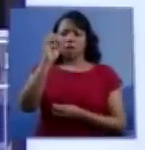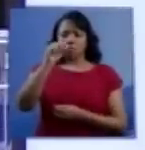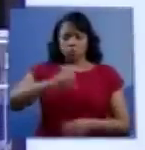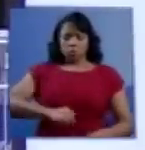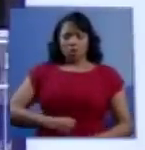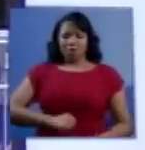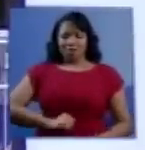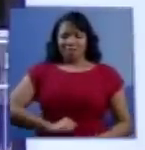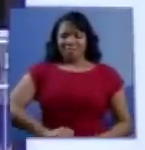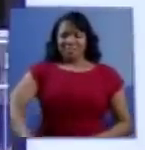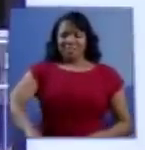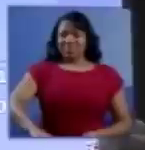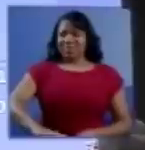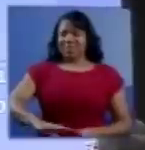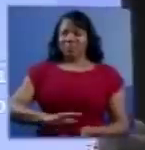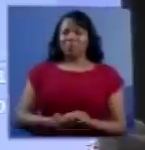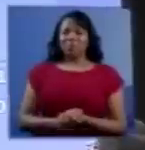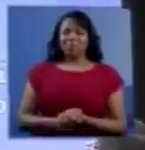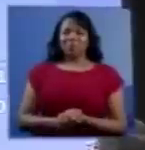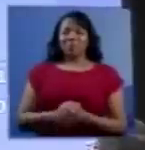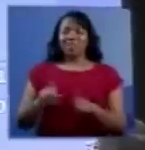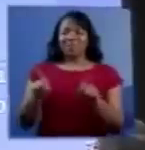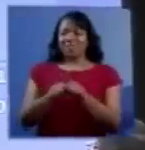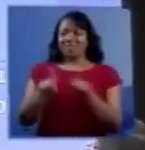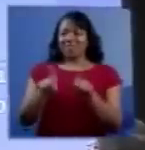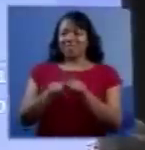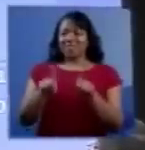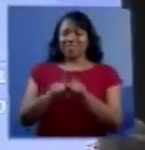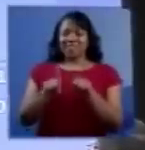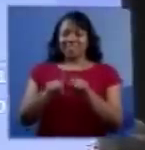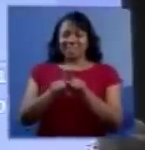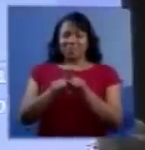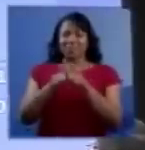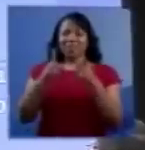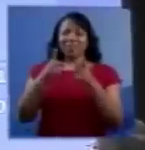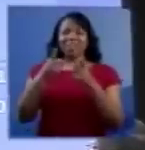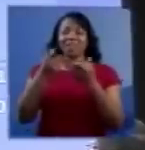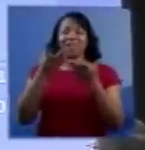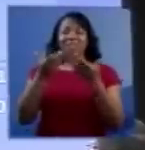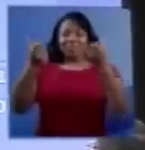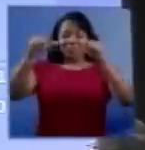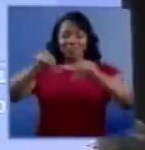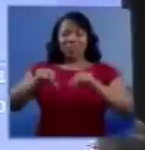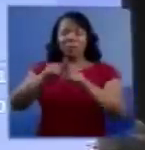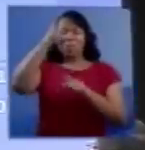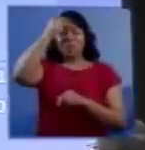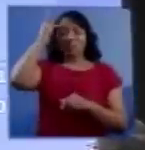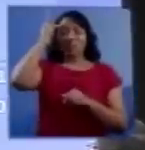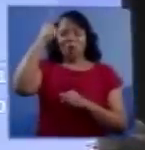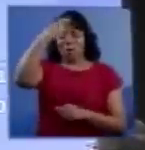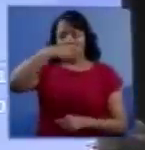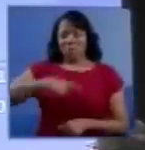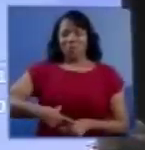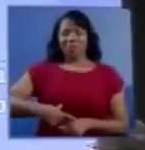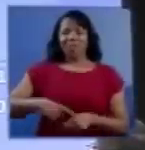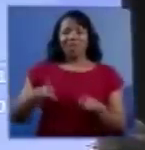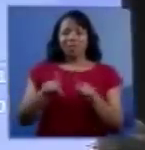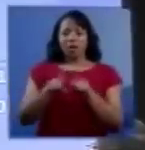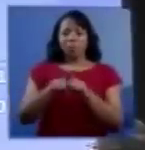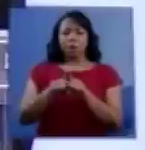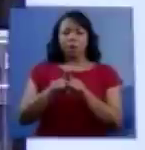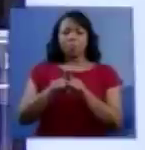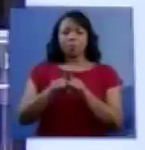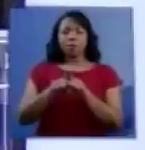inocentes e as pretensões de desqualificação da pessoa humana ferem a